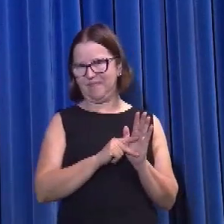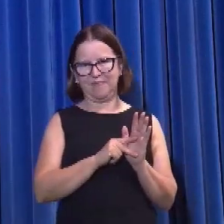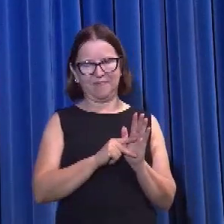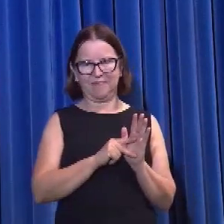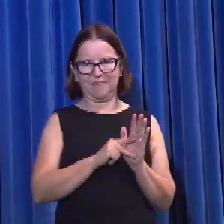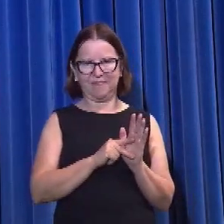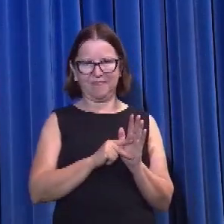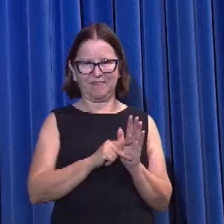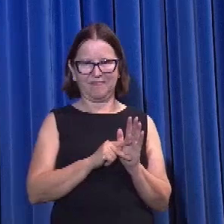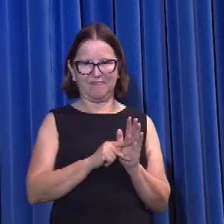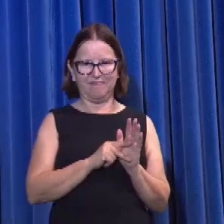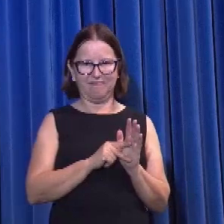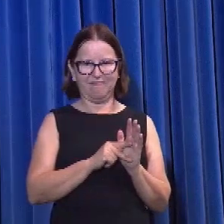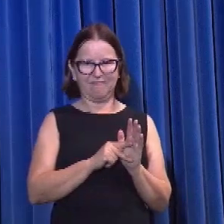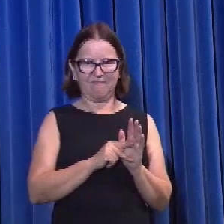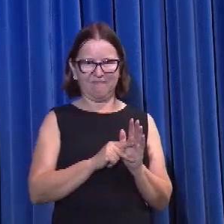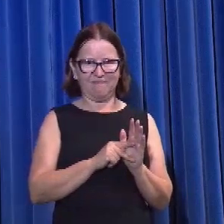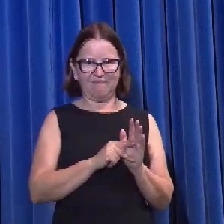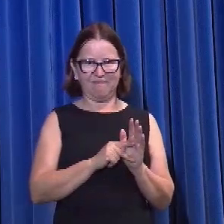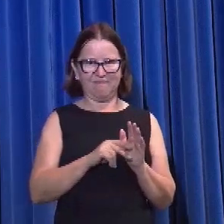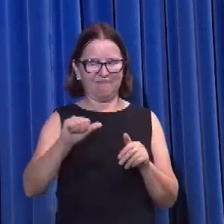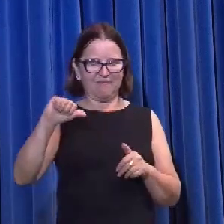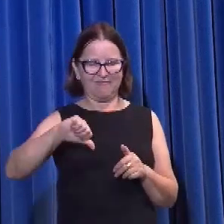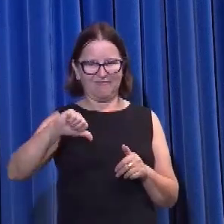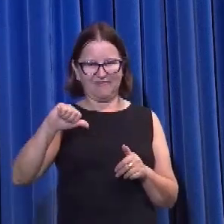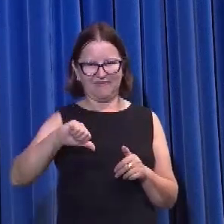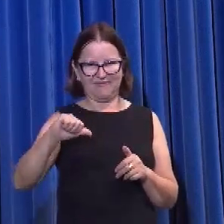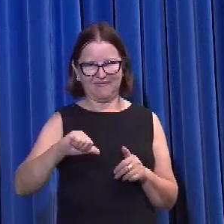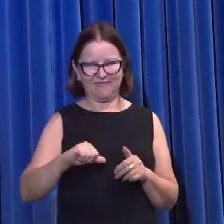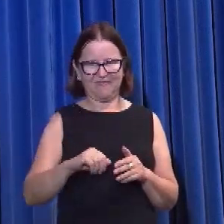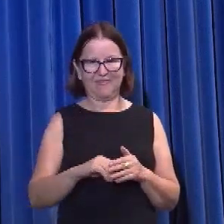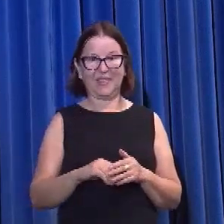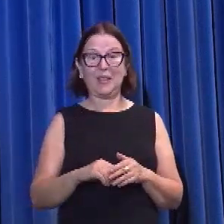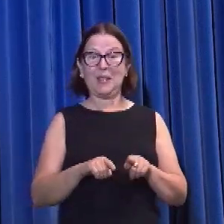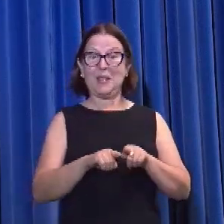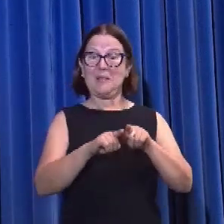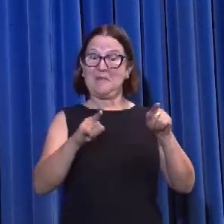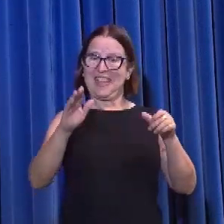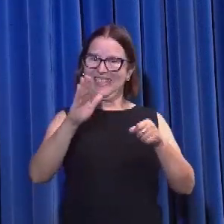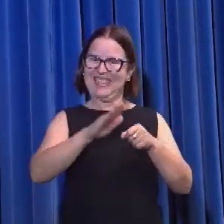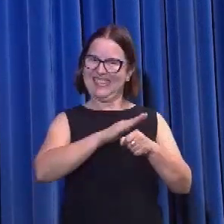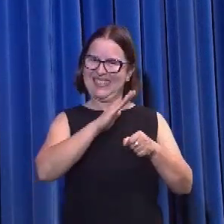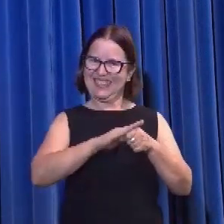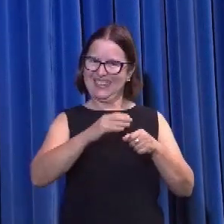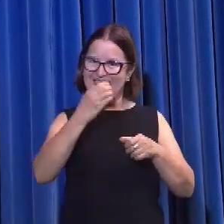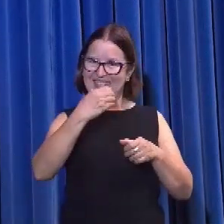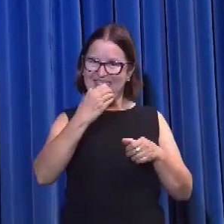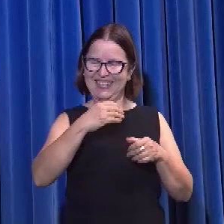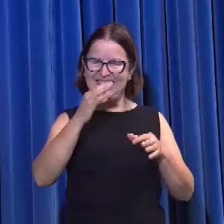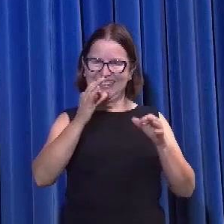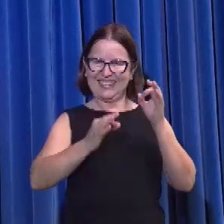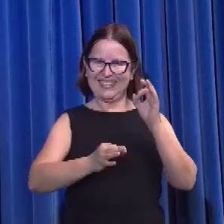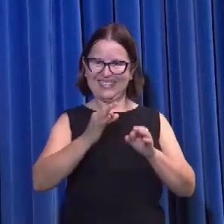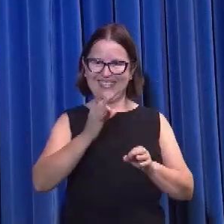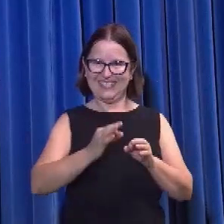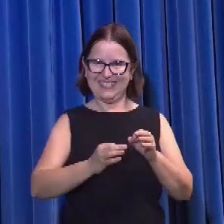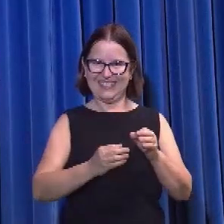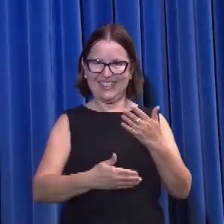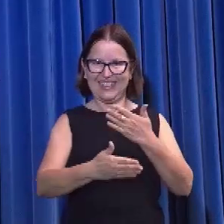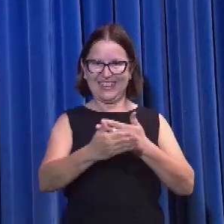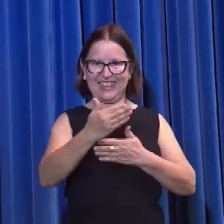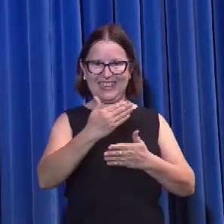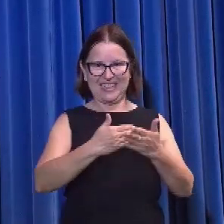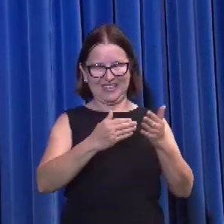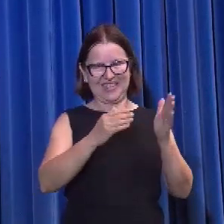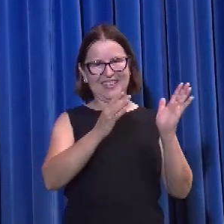ela é trapo de imundícia. É a justiça, cheios do fruto de justiça mediante